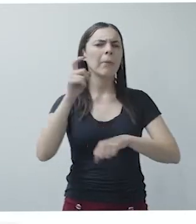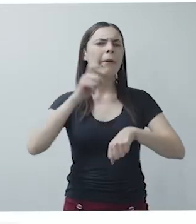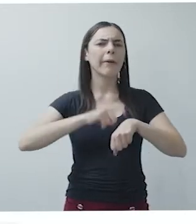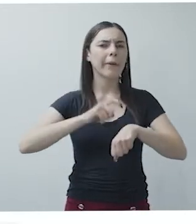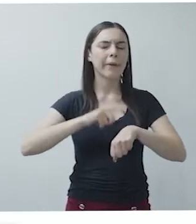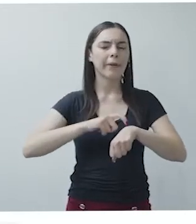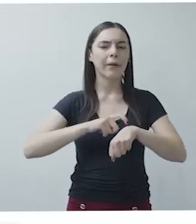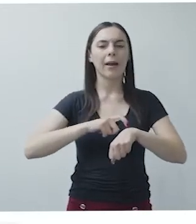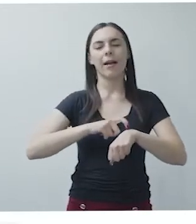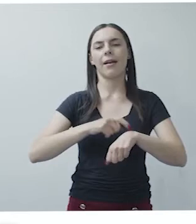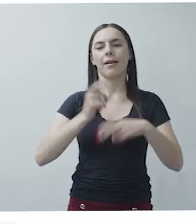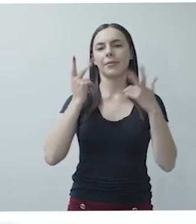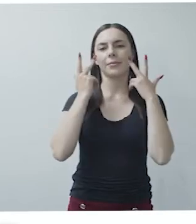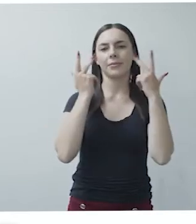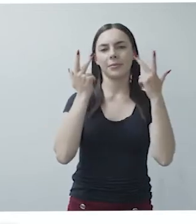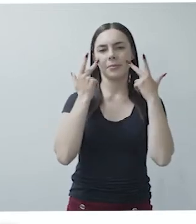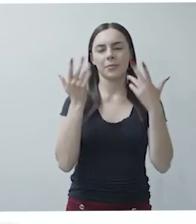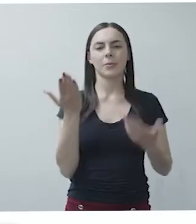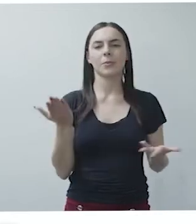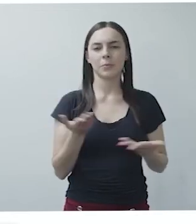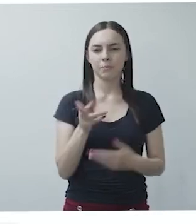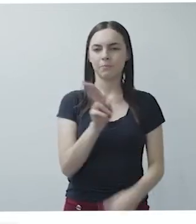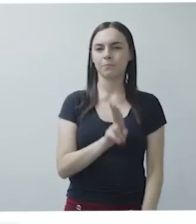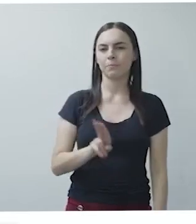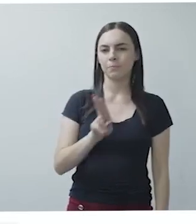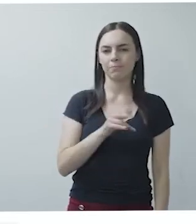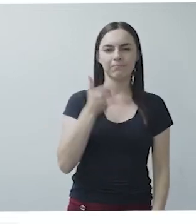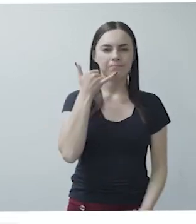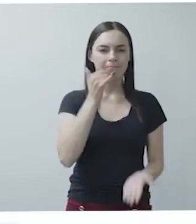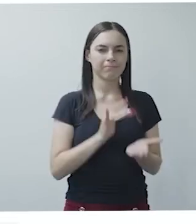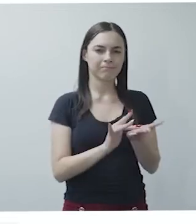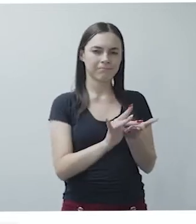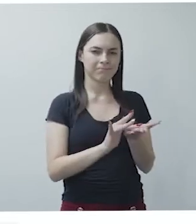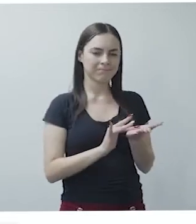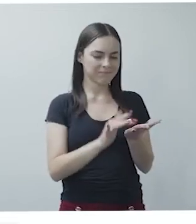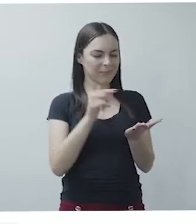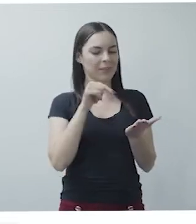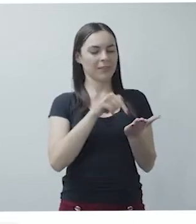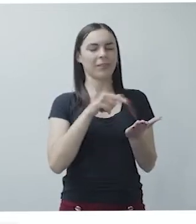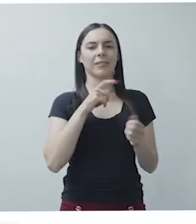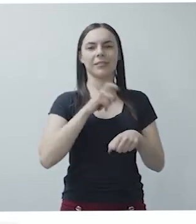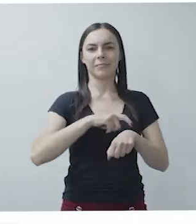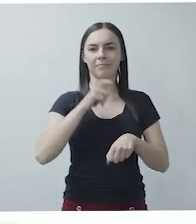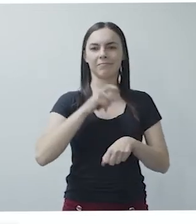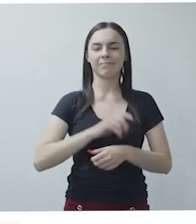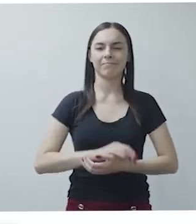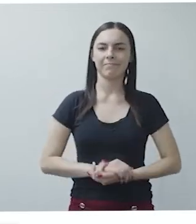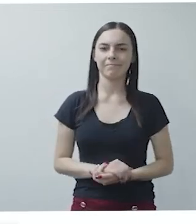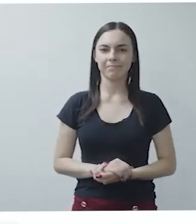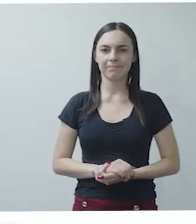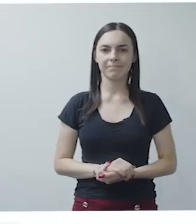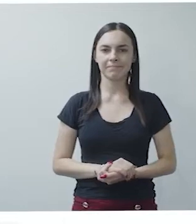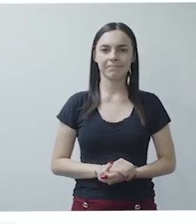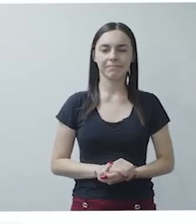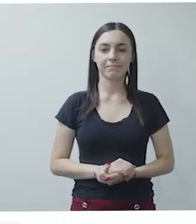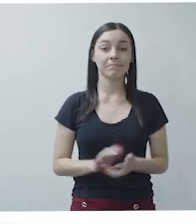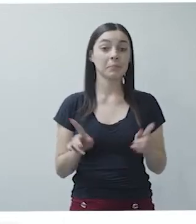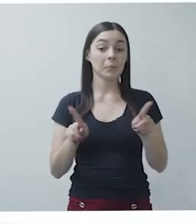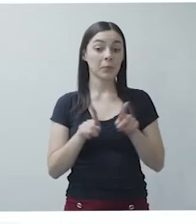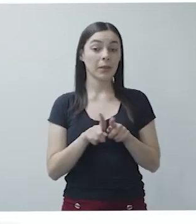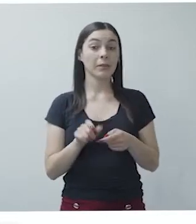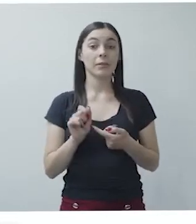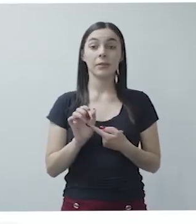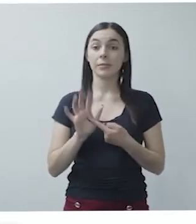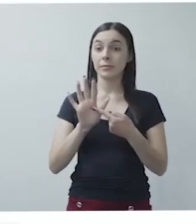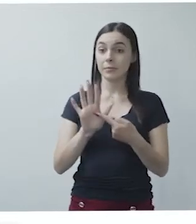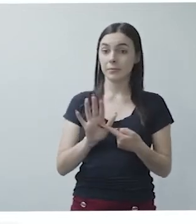É o mais comum de nós utilizarmos o relógio do celular. Ele também tem os números,